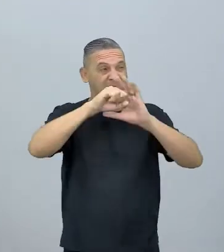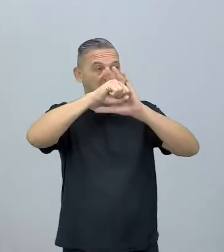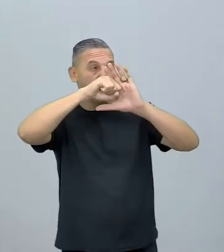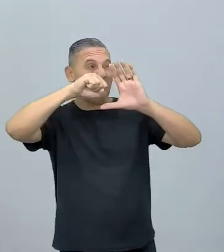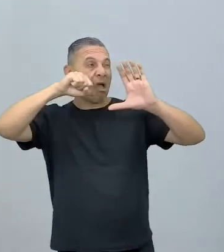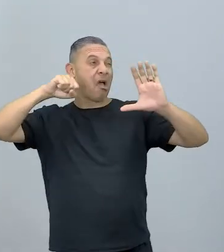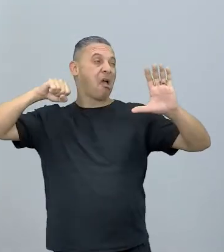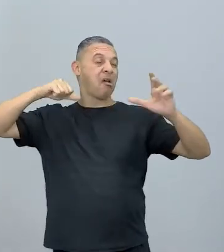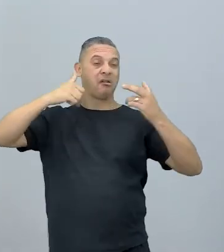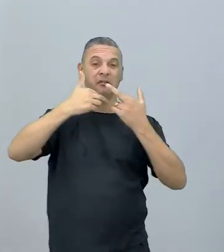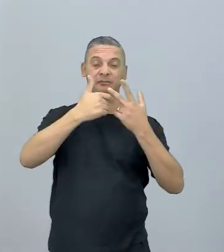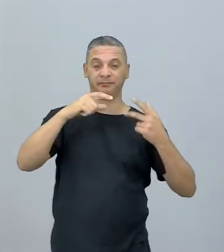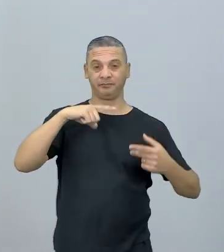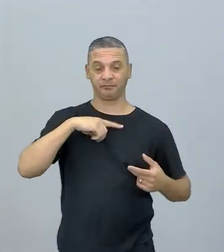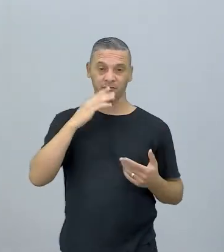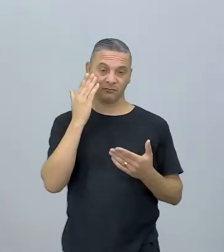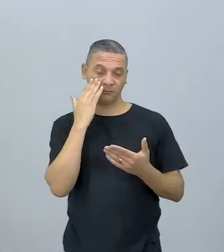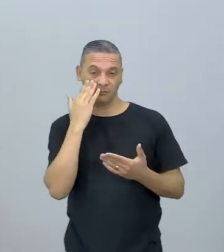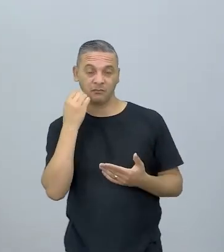violenta, ou então